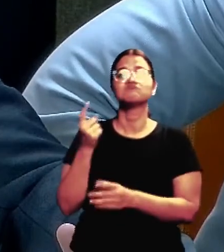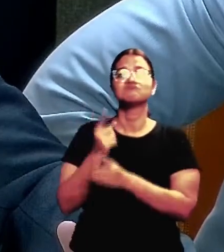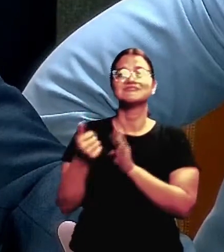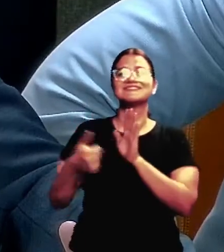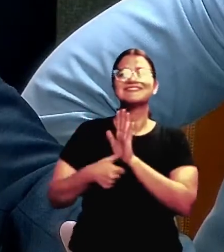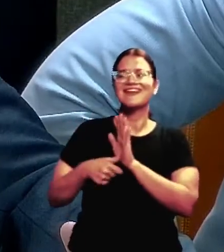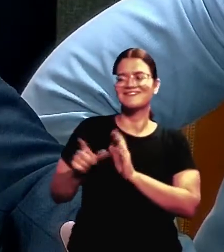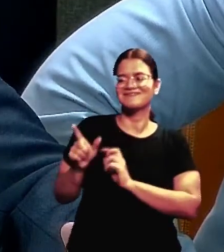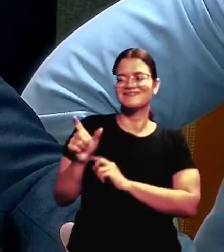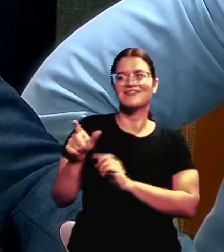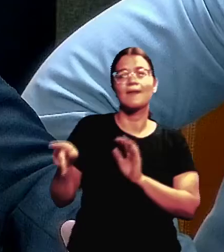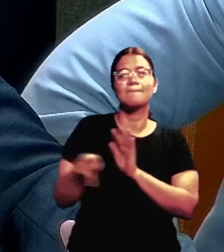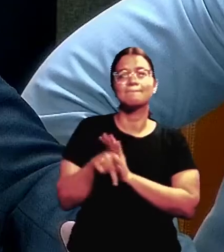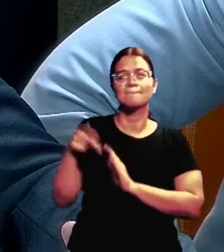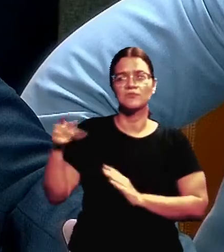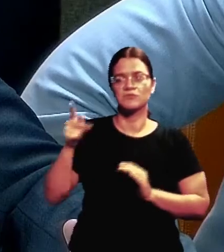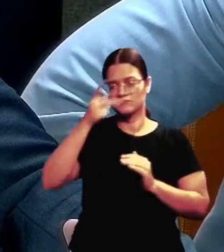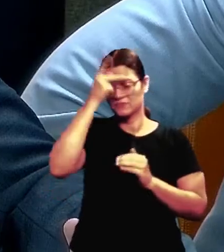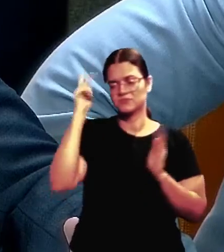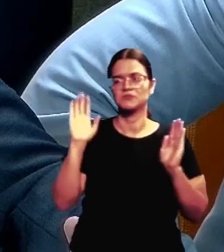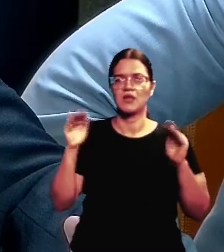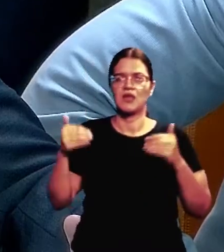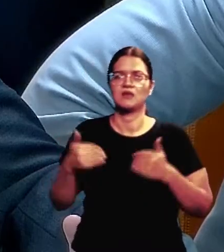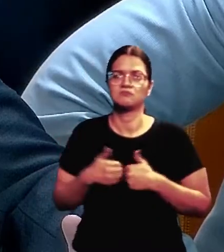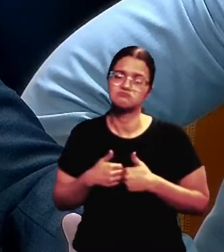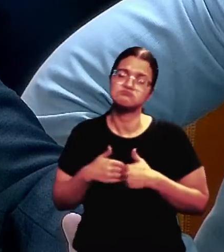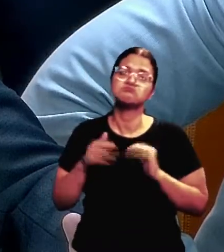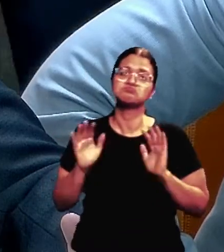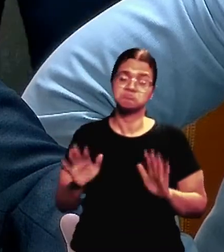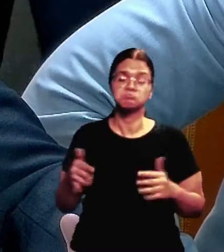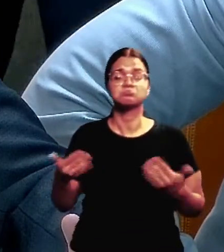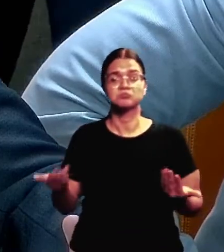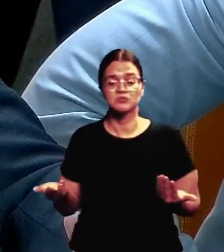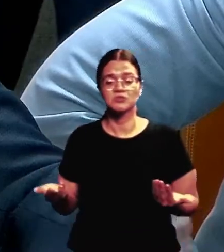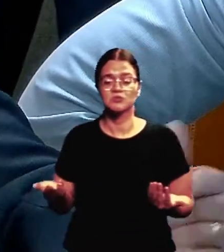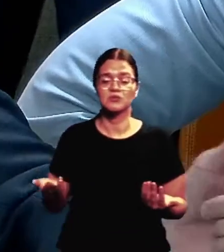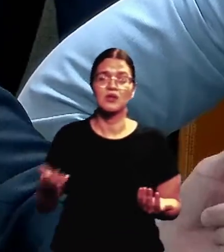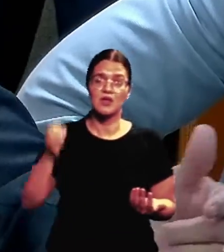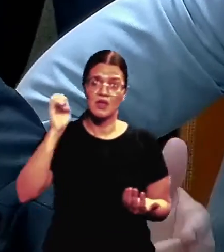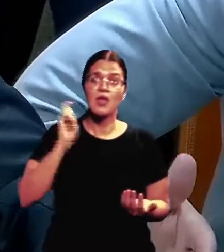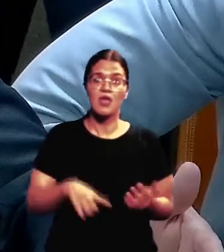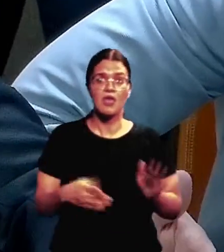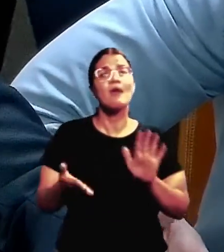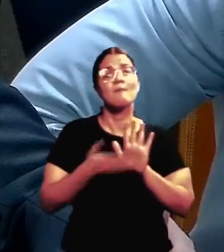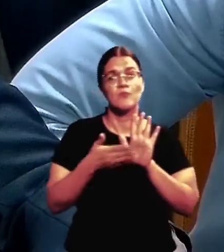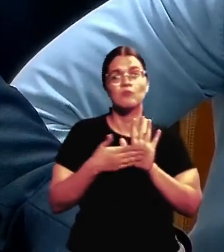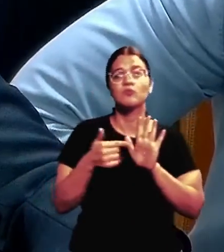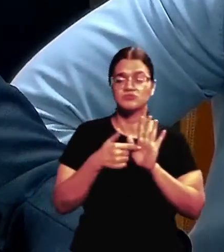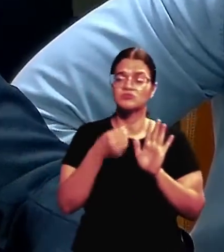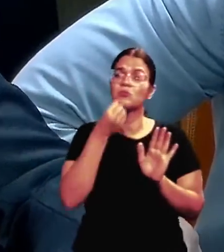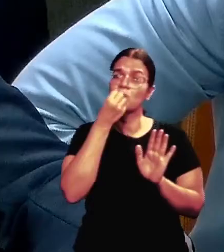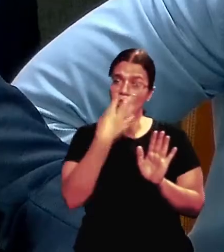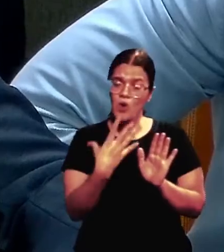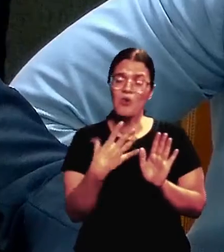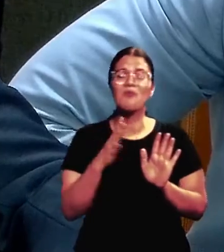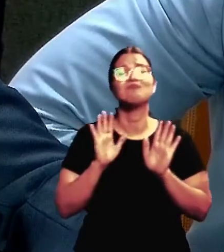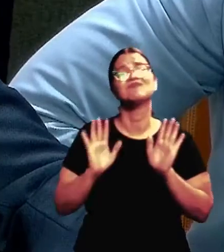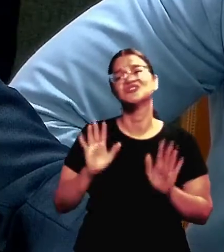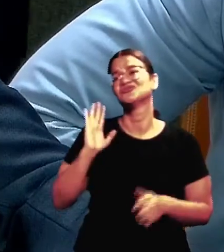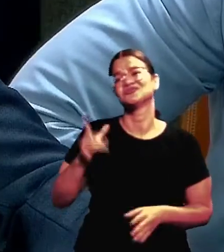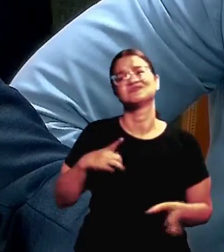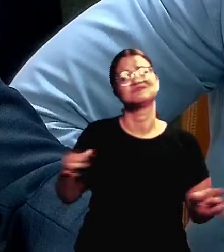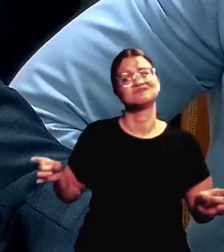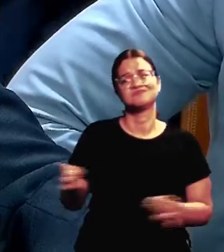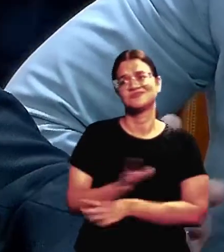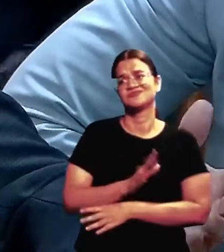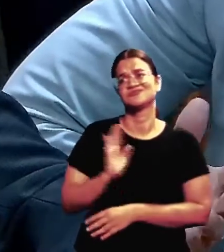identificação da pessoa com o espectro do autismo. Então, assim, é uma propositura nobre, mas